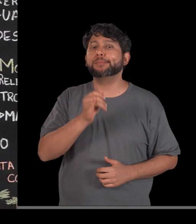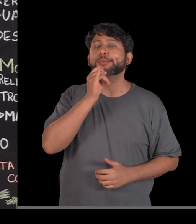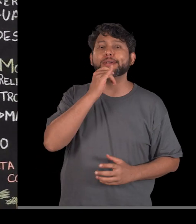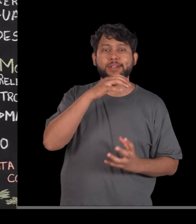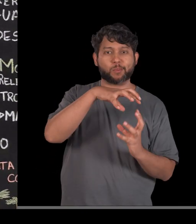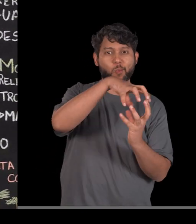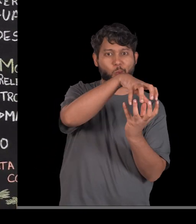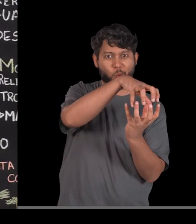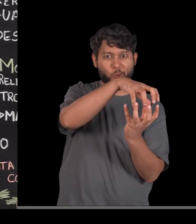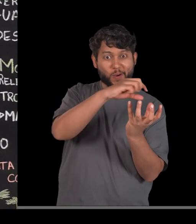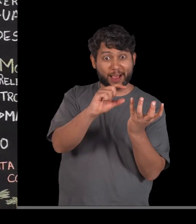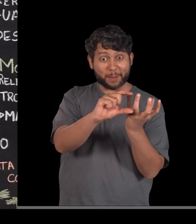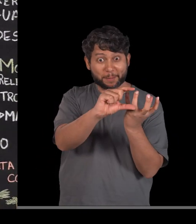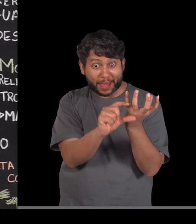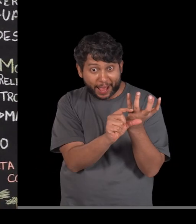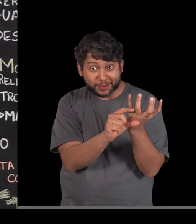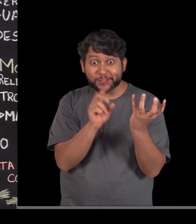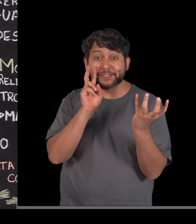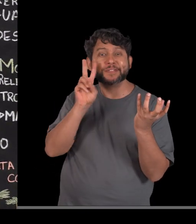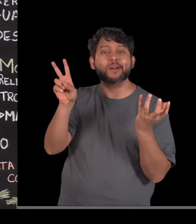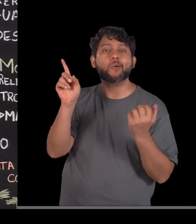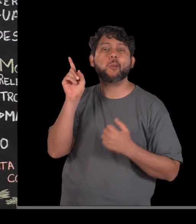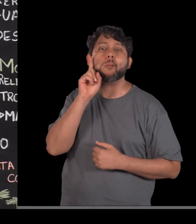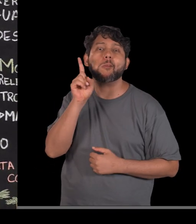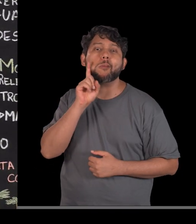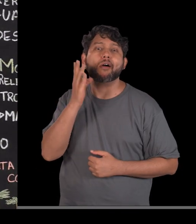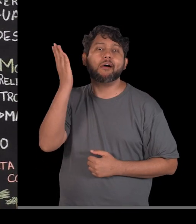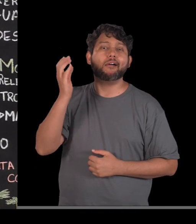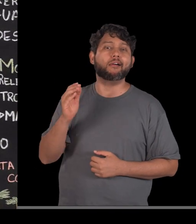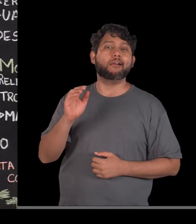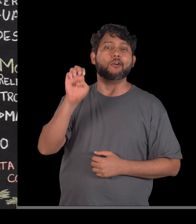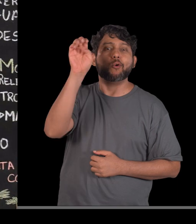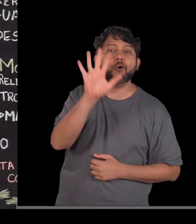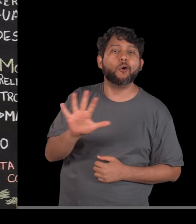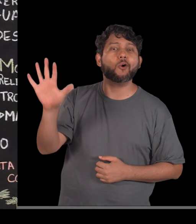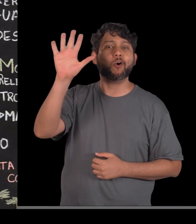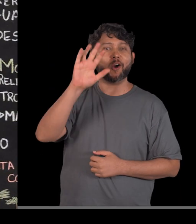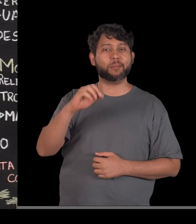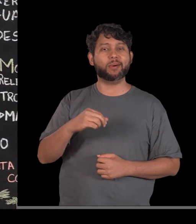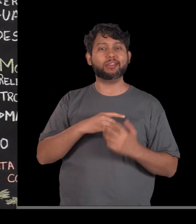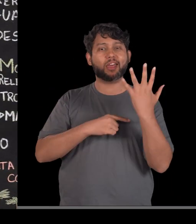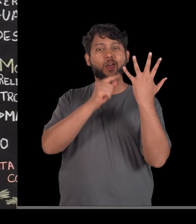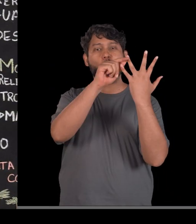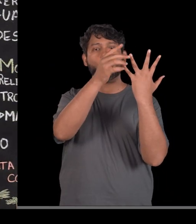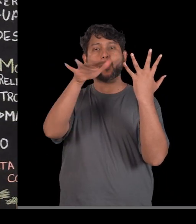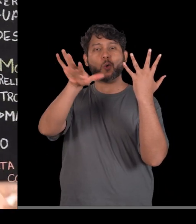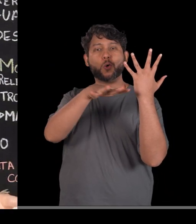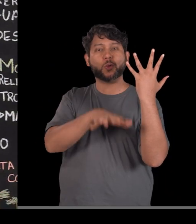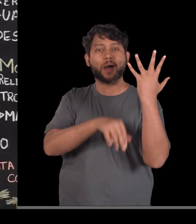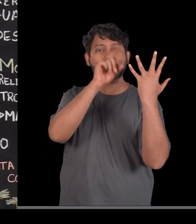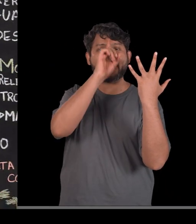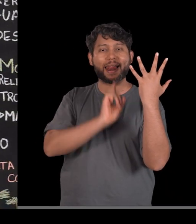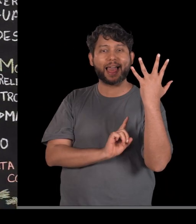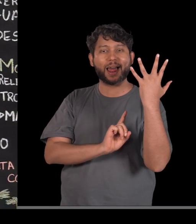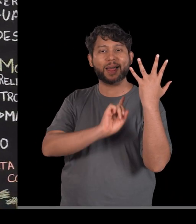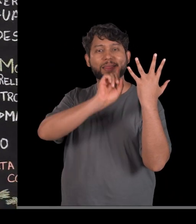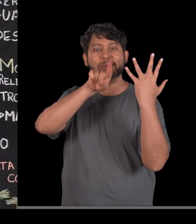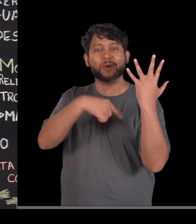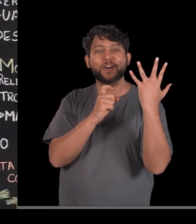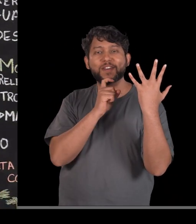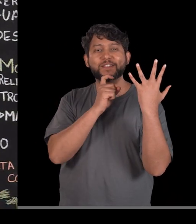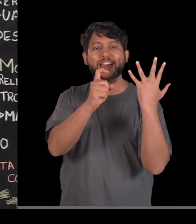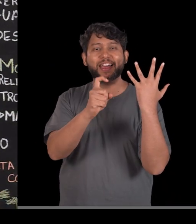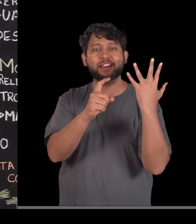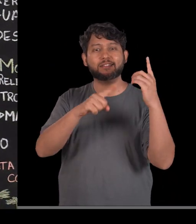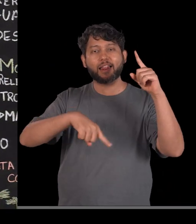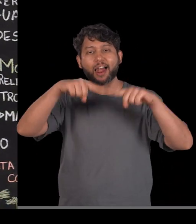exemplo, das regiões temperadas, como nos Estados Unidos e na Europa. Elas mudam de cor no outono, secam, ficam de cores diferentes. Lá